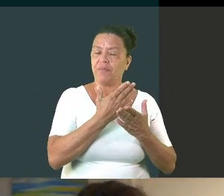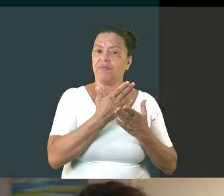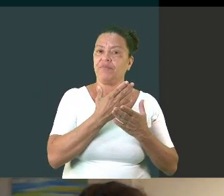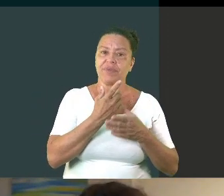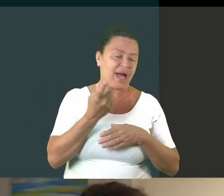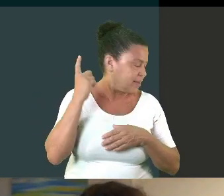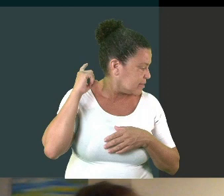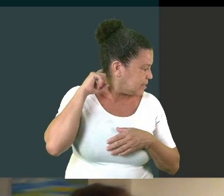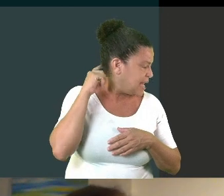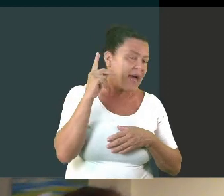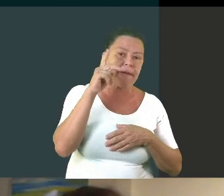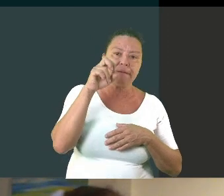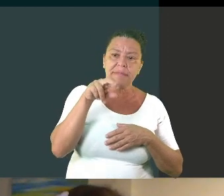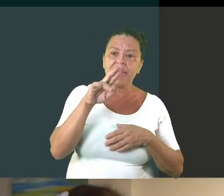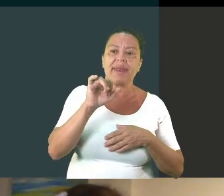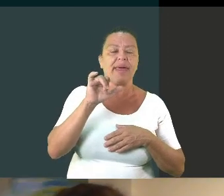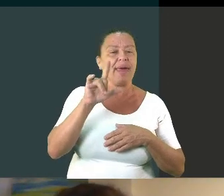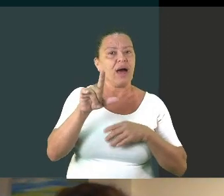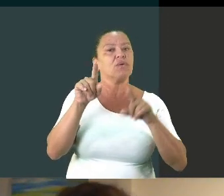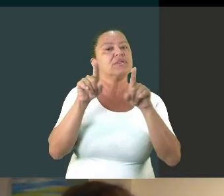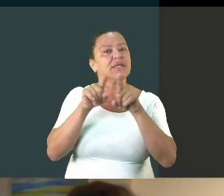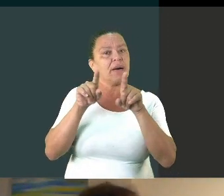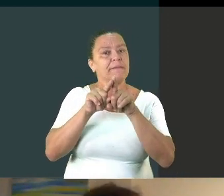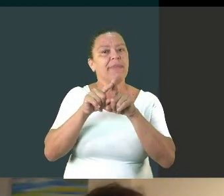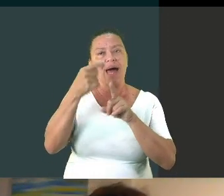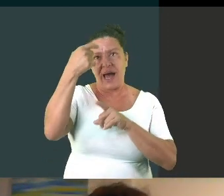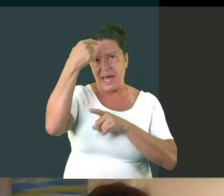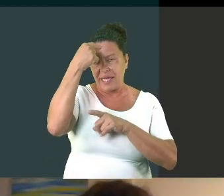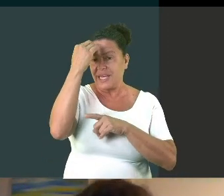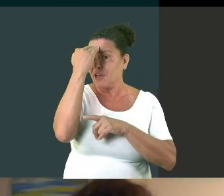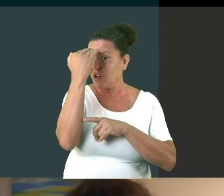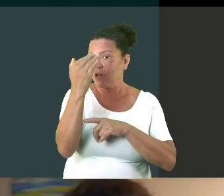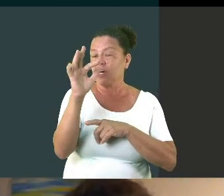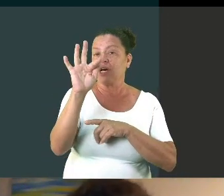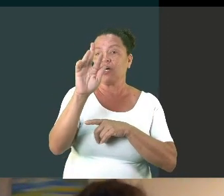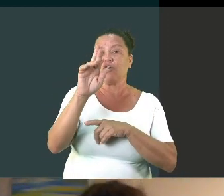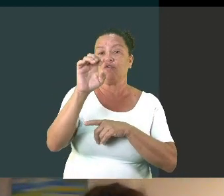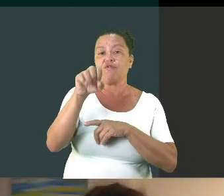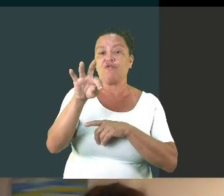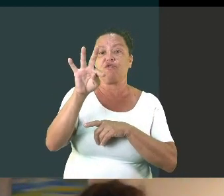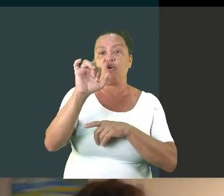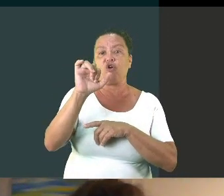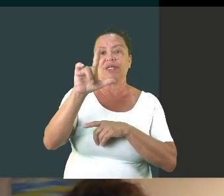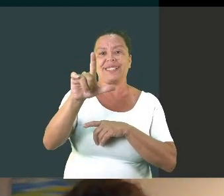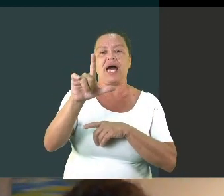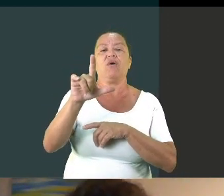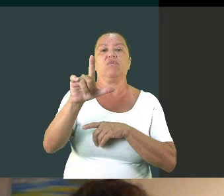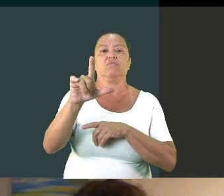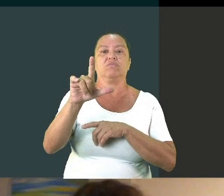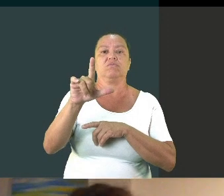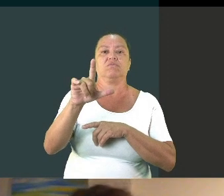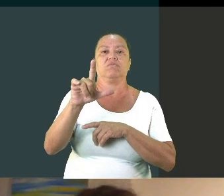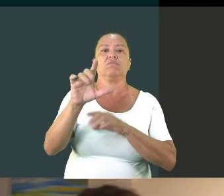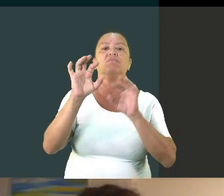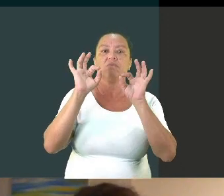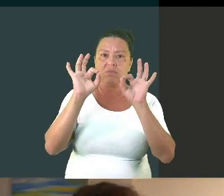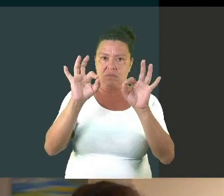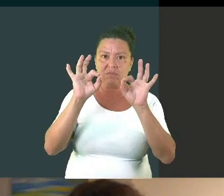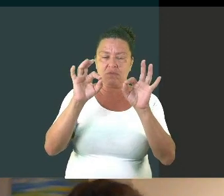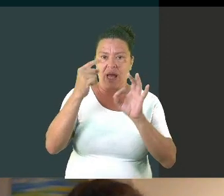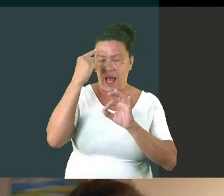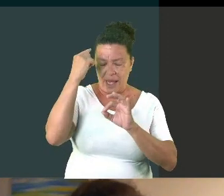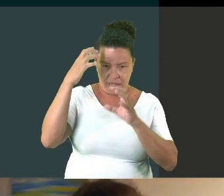pineal, assim como o chakra frontal, ele está bastante associado à hipófise, ou